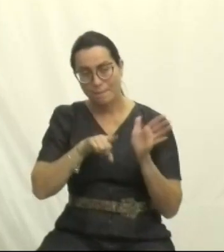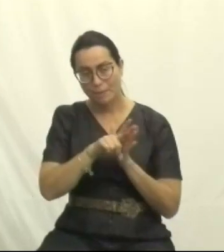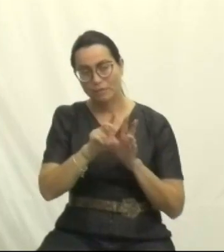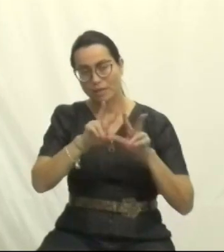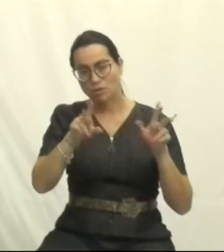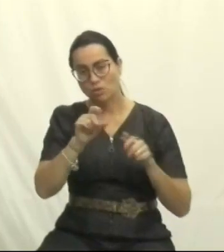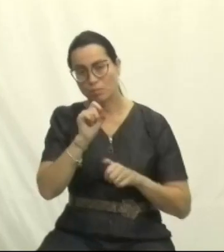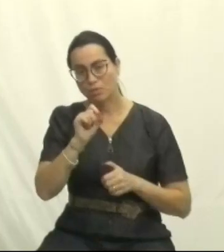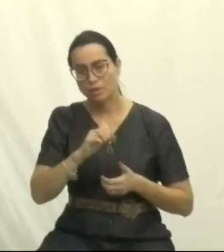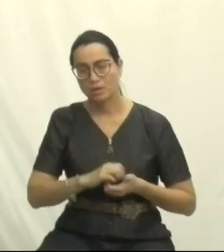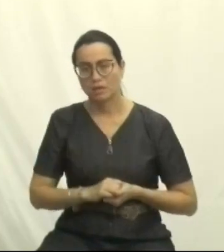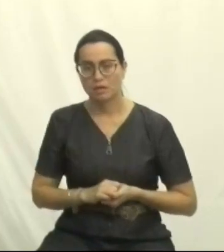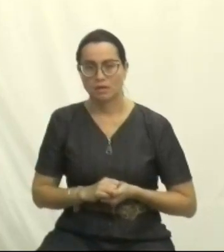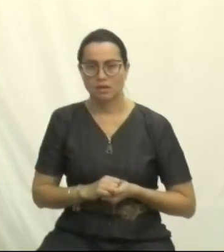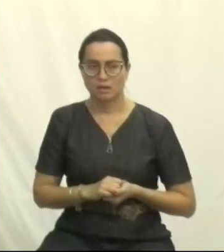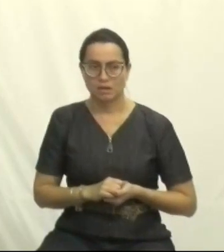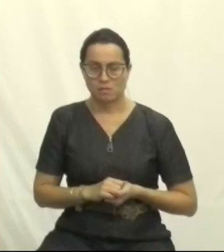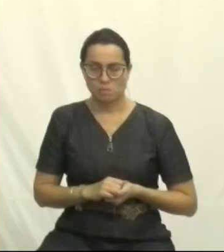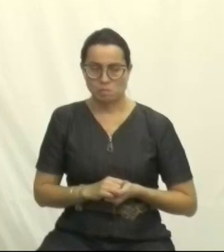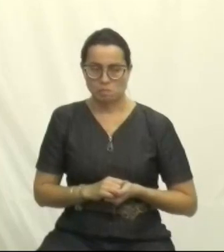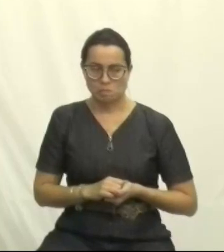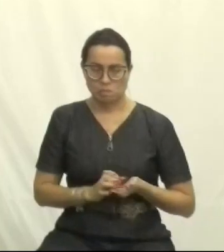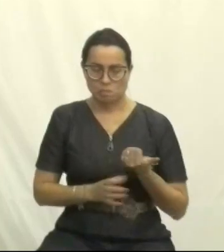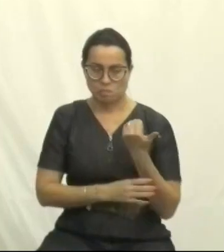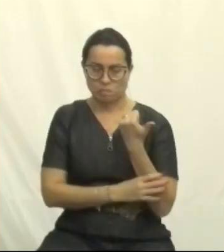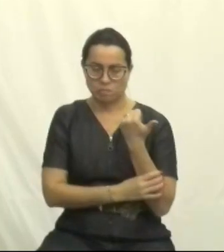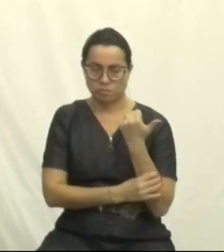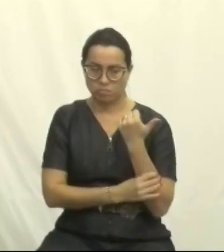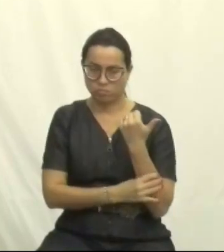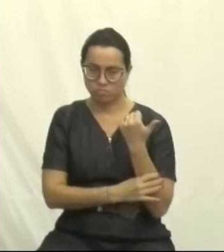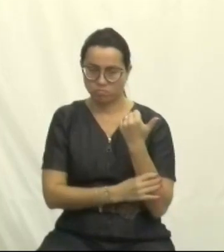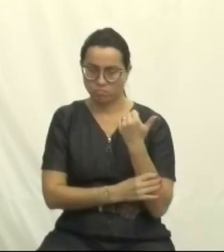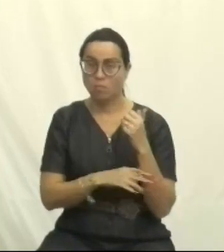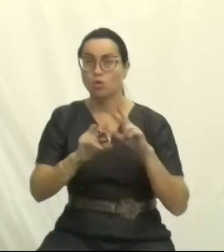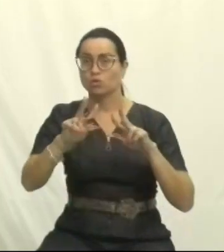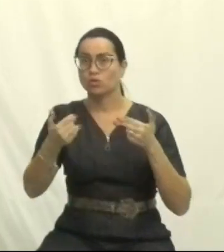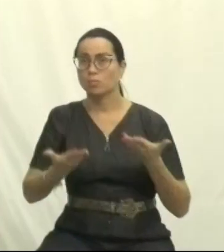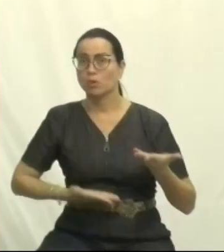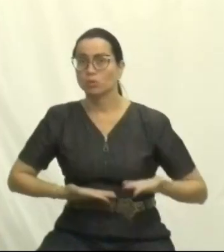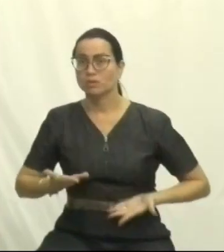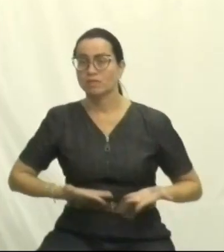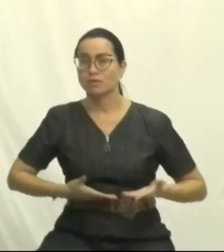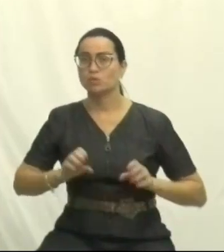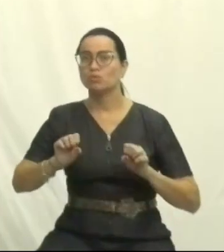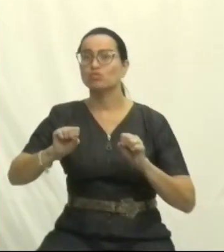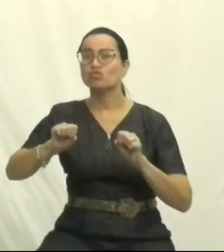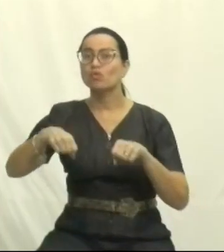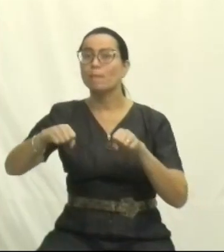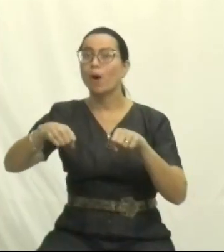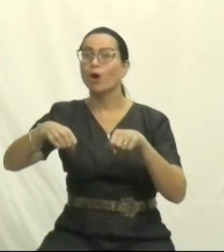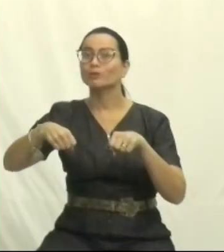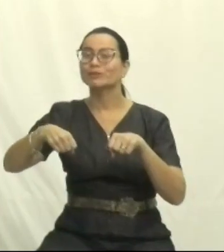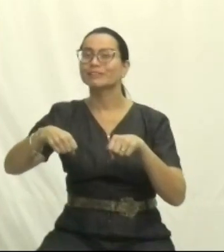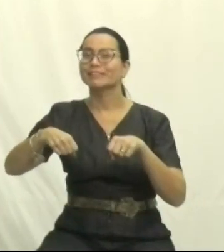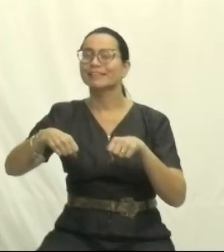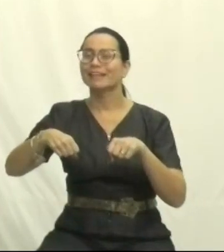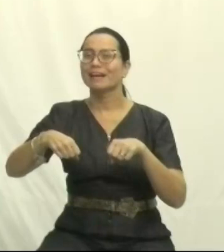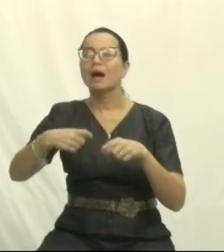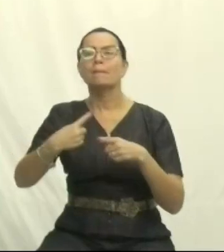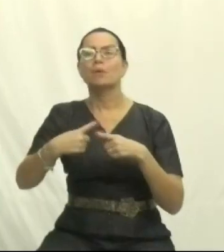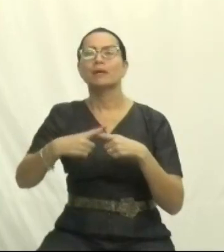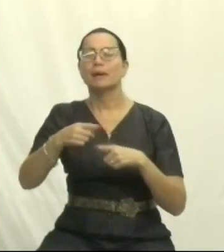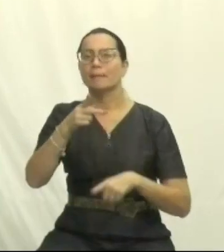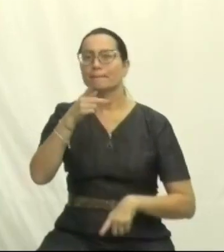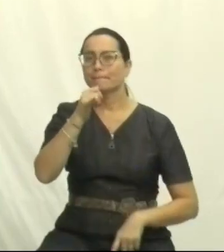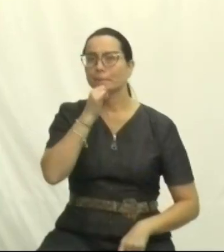que existe em Balneário Camboriú, que é pioneiro, é referência, diminui bastante esse tempo, resposta, né,